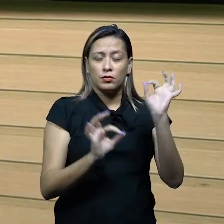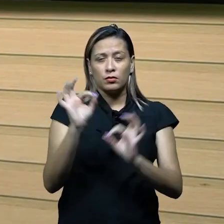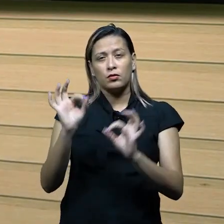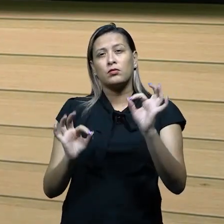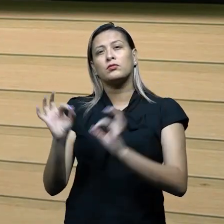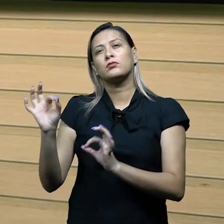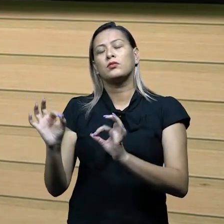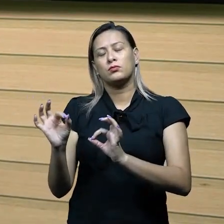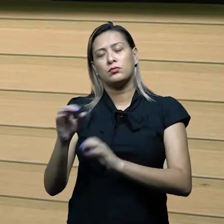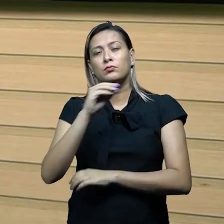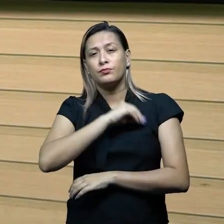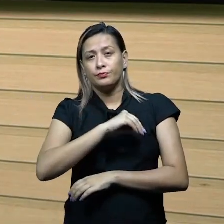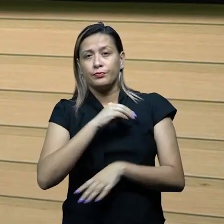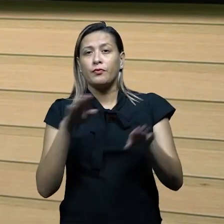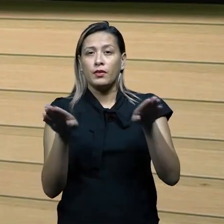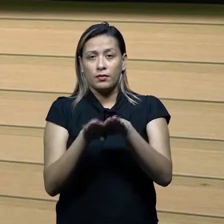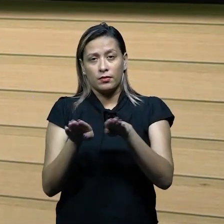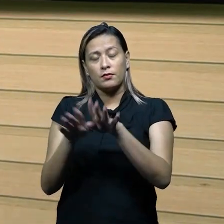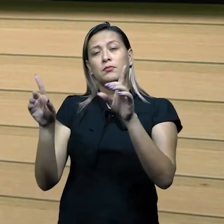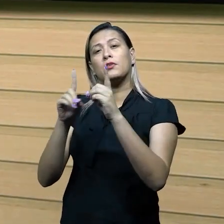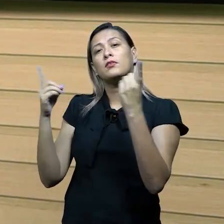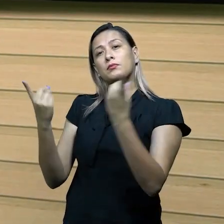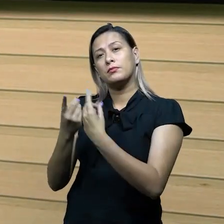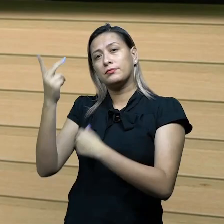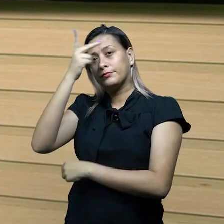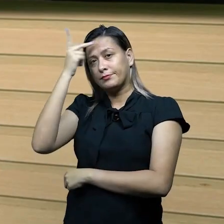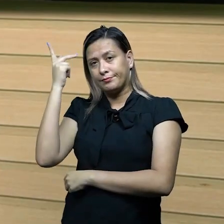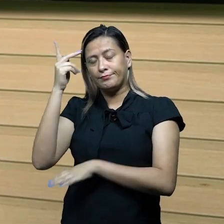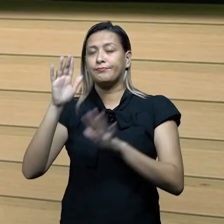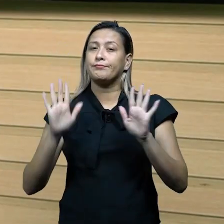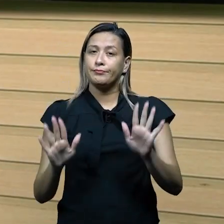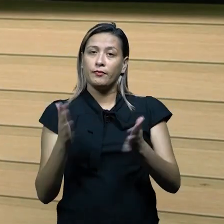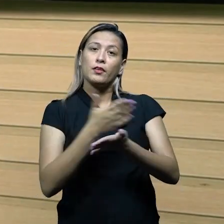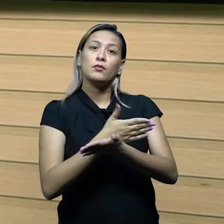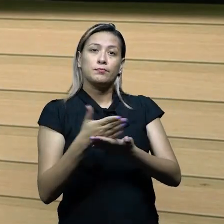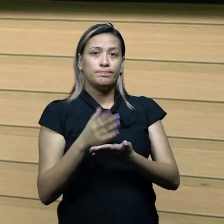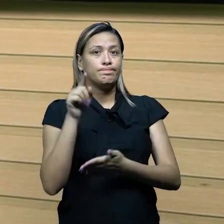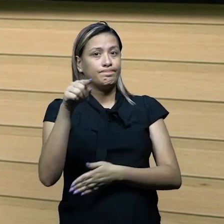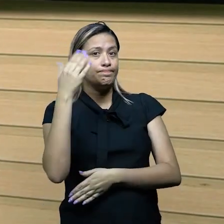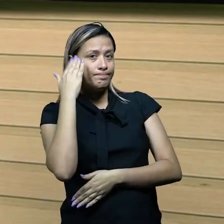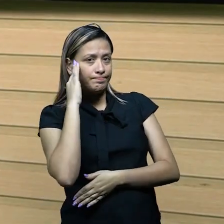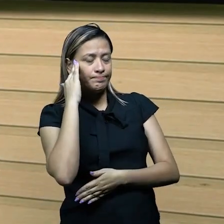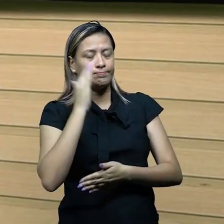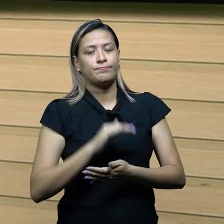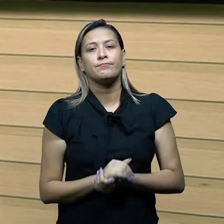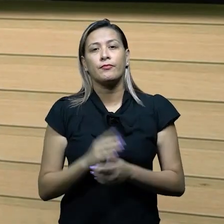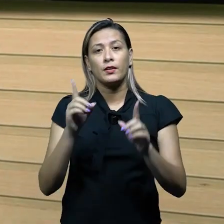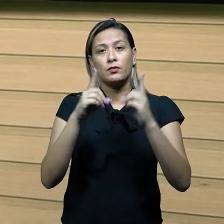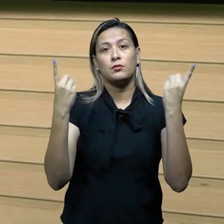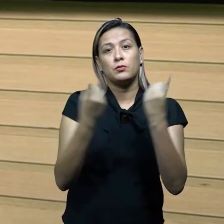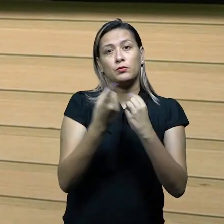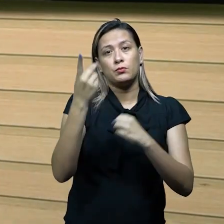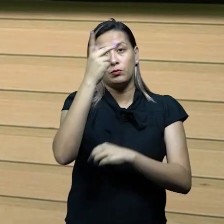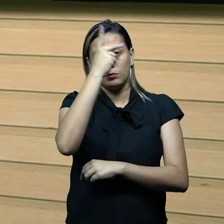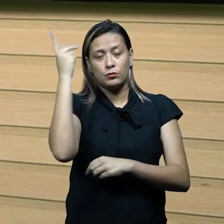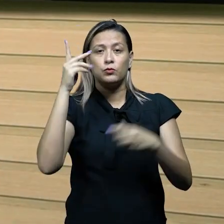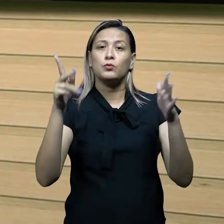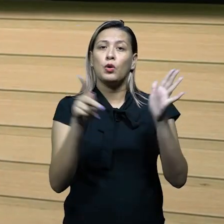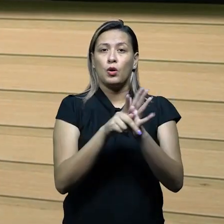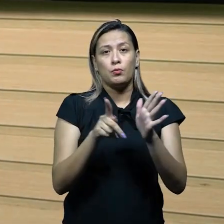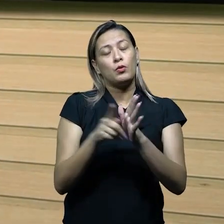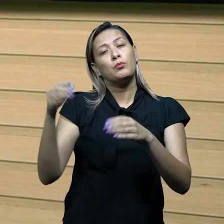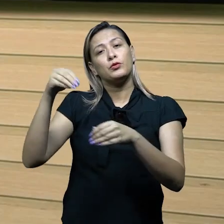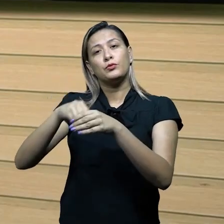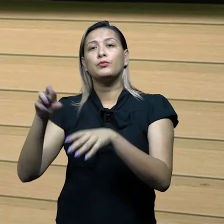remuneração e também um departamento pessoal. É só isso que eu quero inicialmente que a gente possa entender, que o departamento pessoal é uma